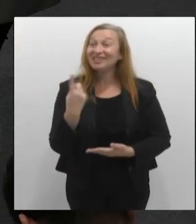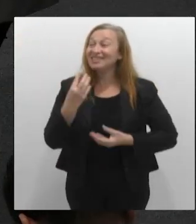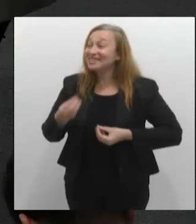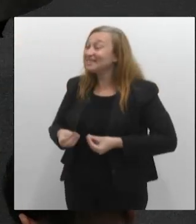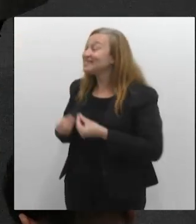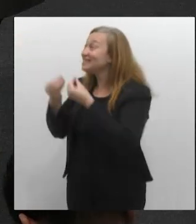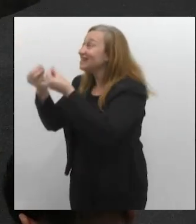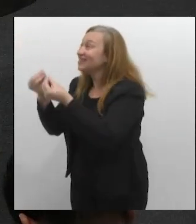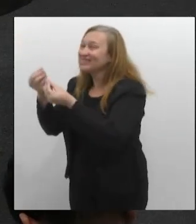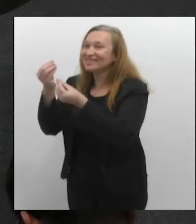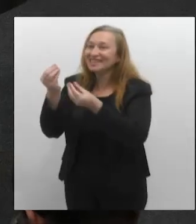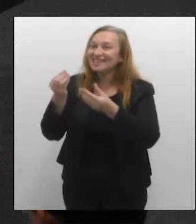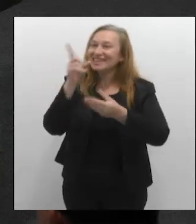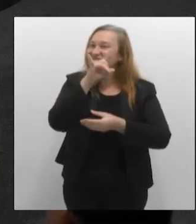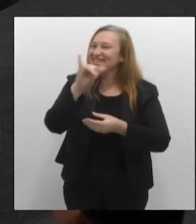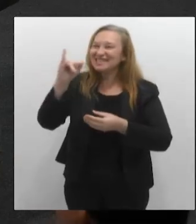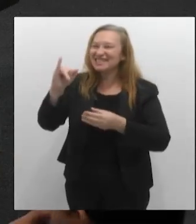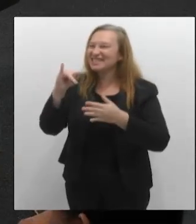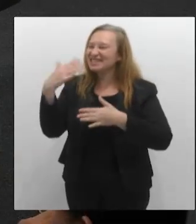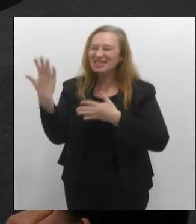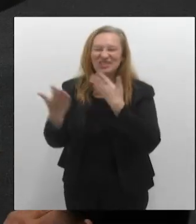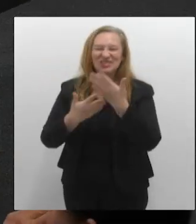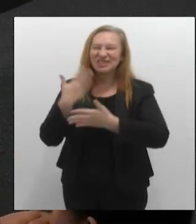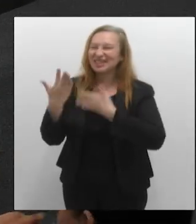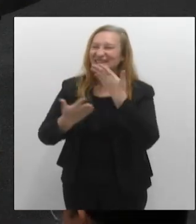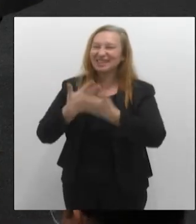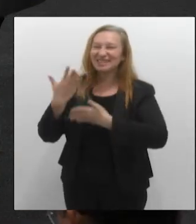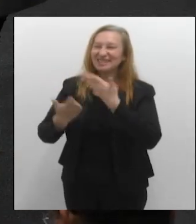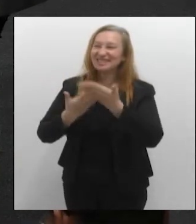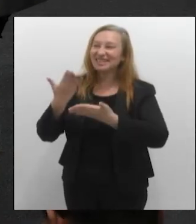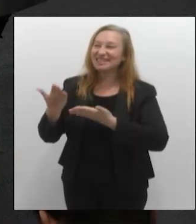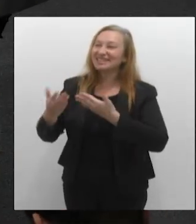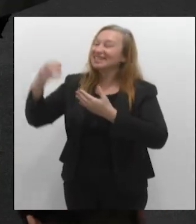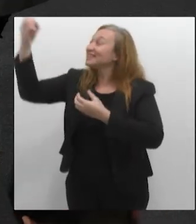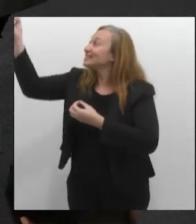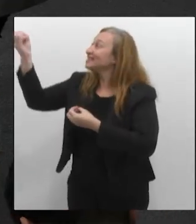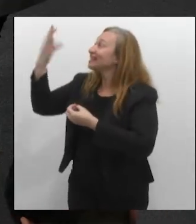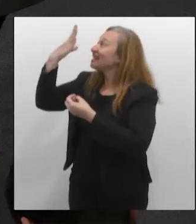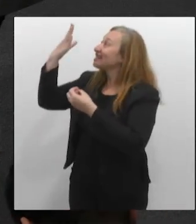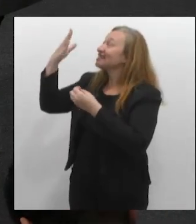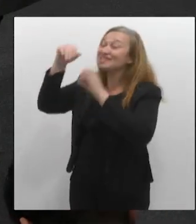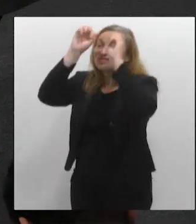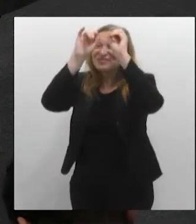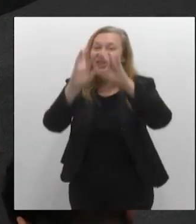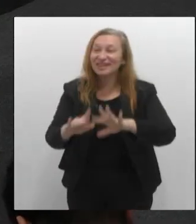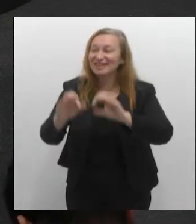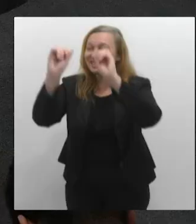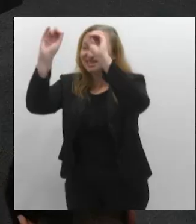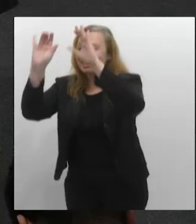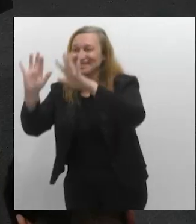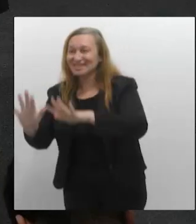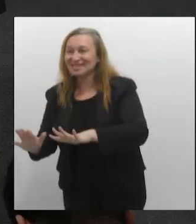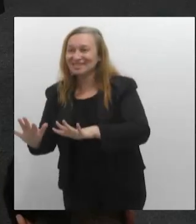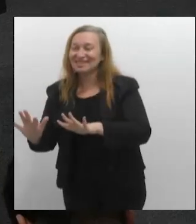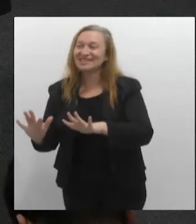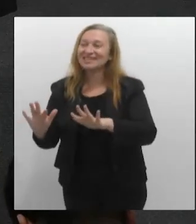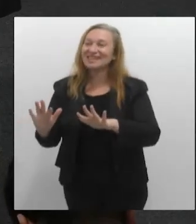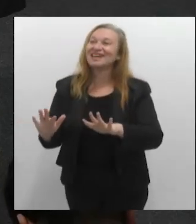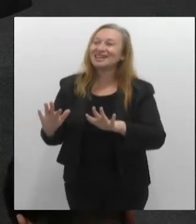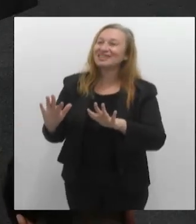damos neste jubileu. Tantas graças, tantos